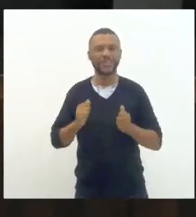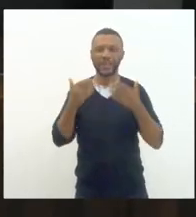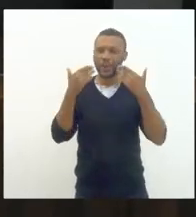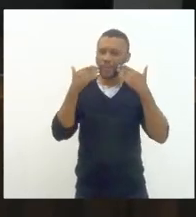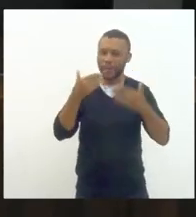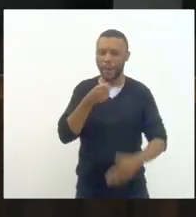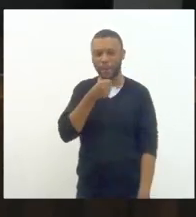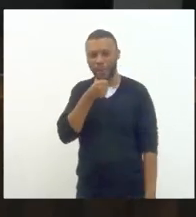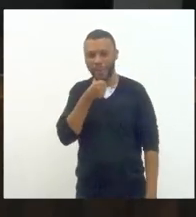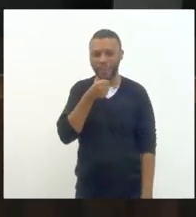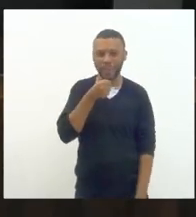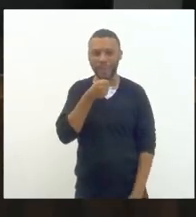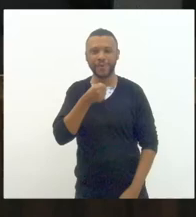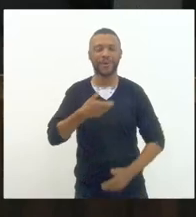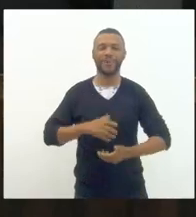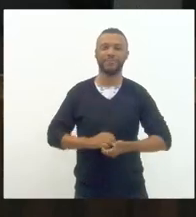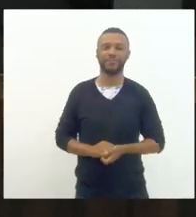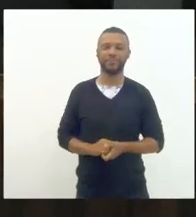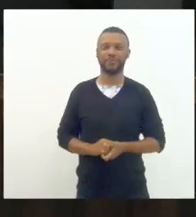apresentador de televisão.